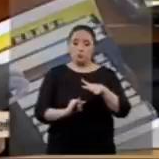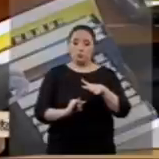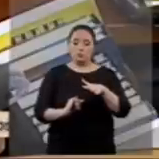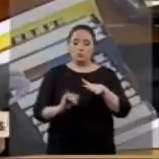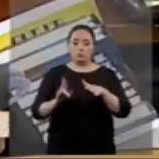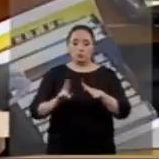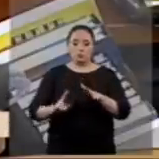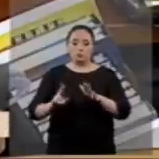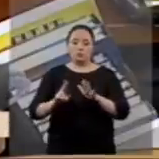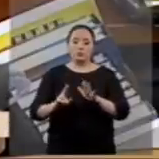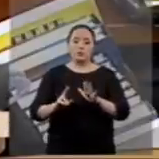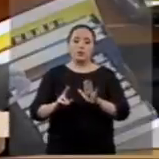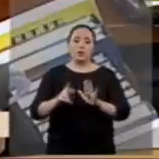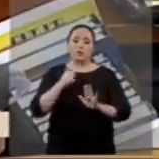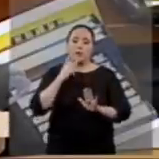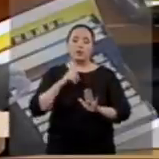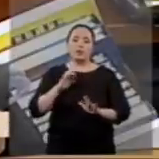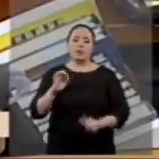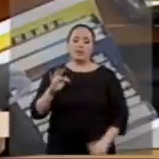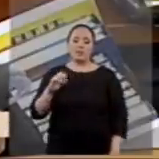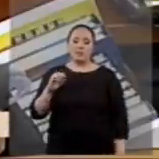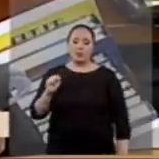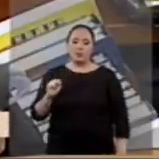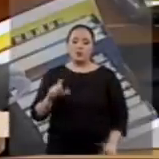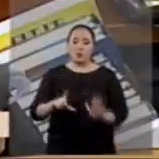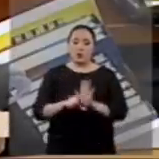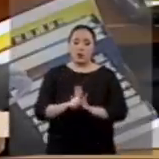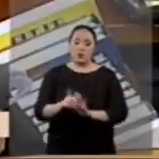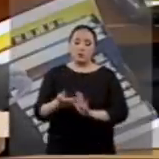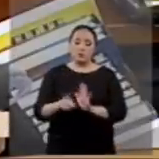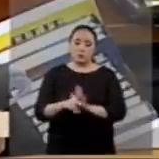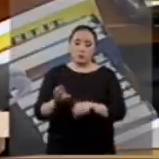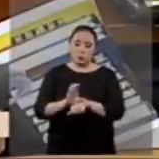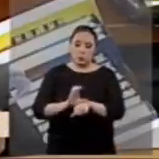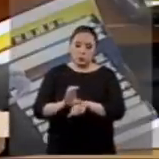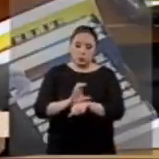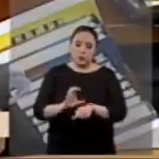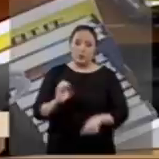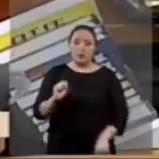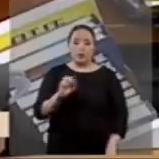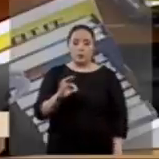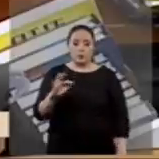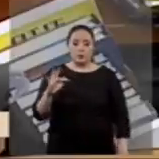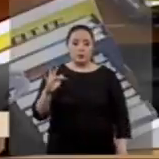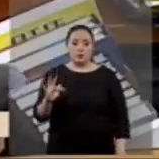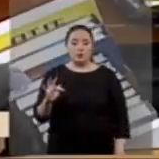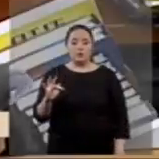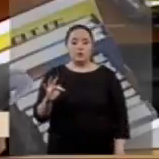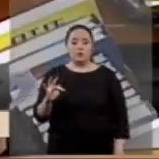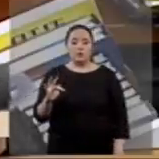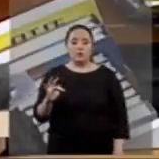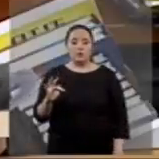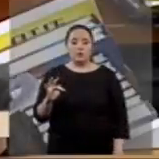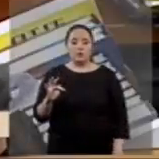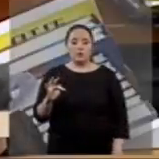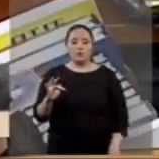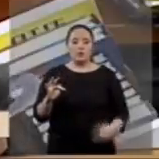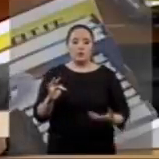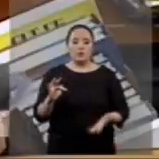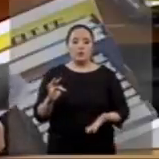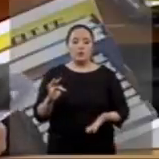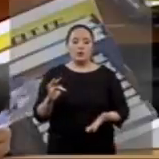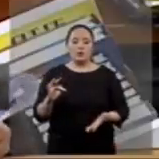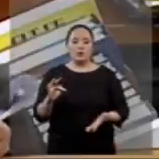inconstitucional. Por determinado período de tempo, o Supremo torna a Constituição Federal